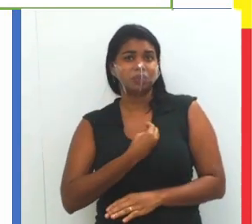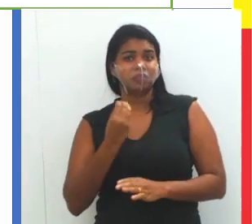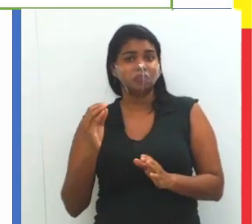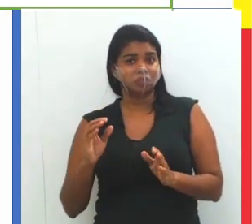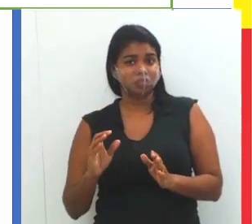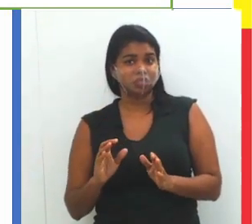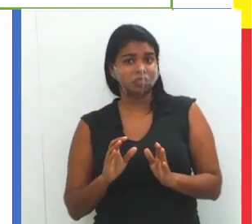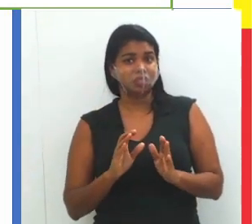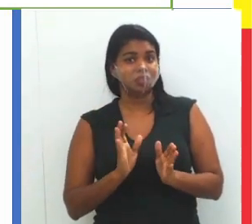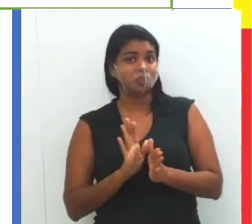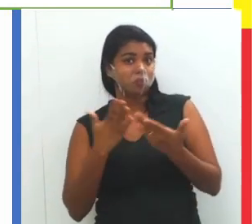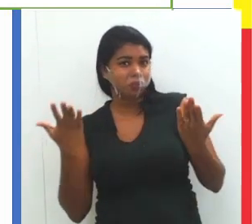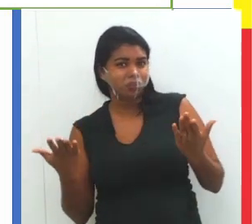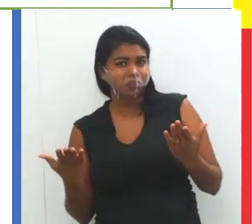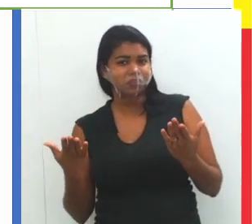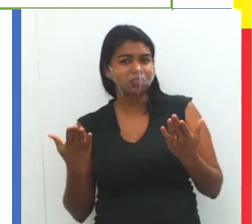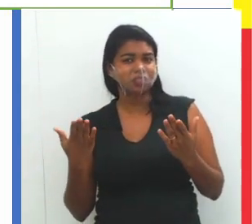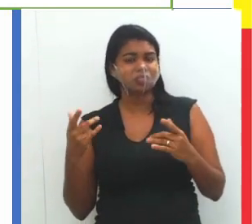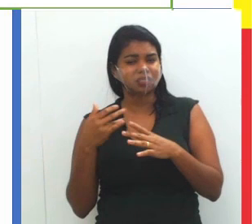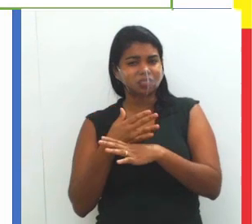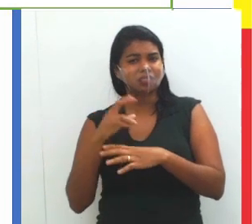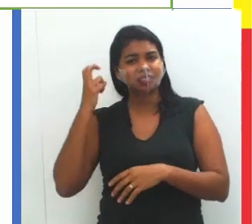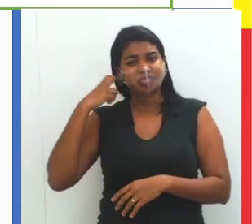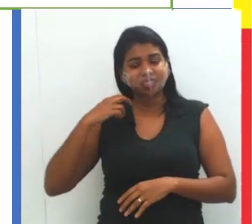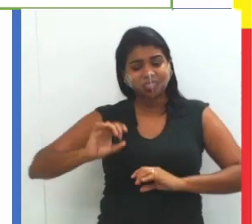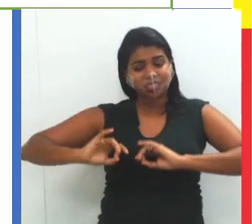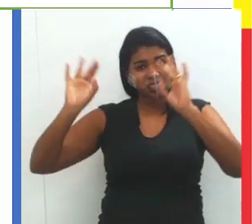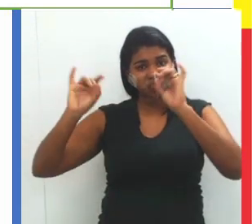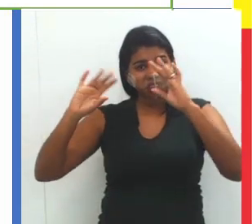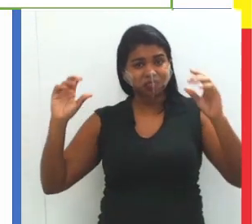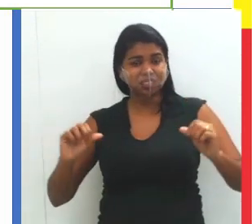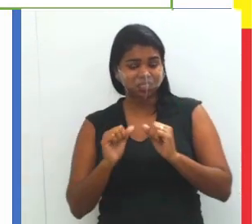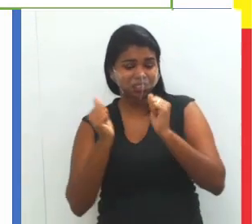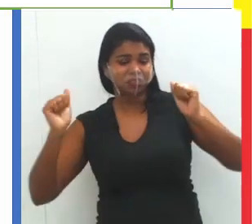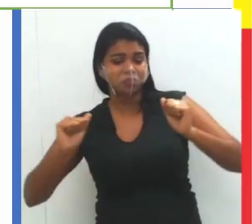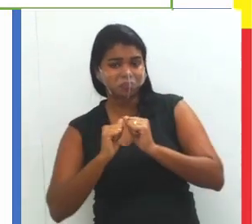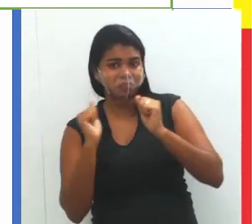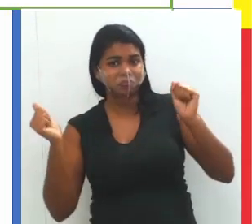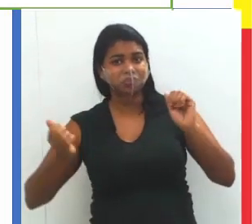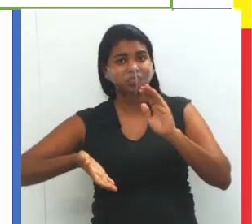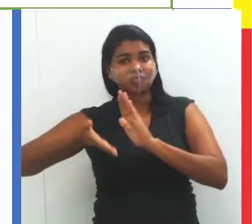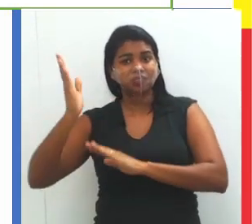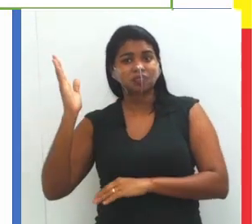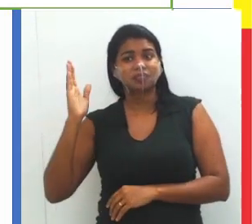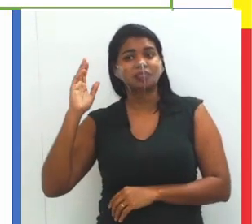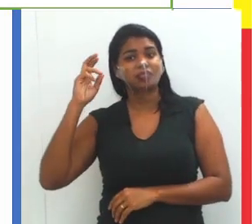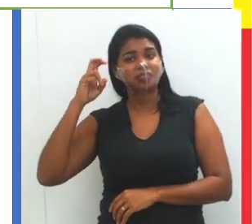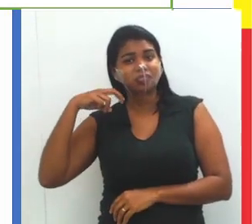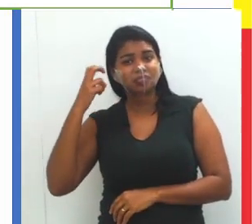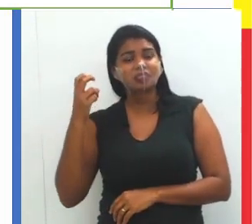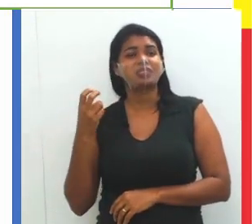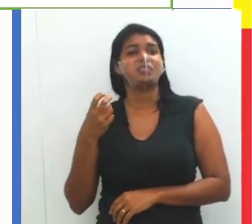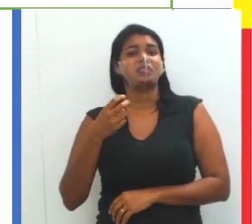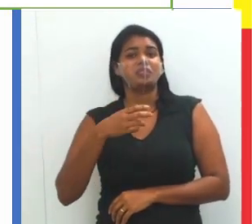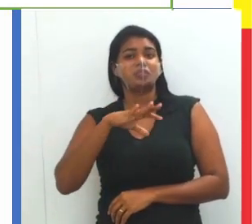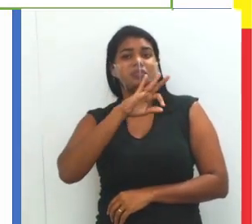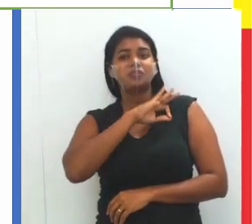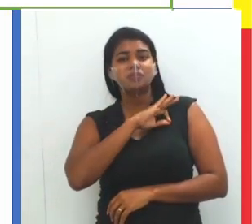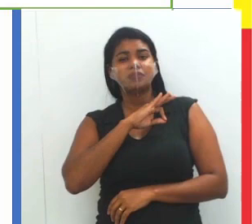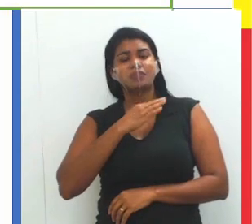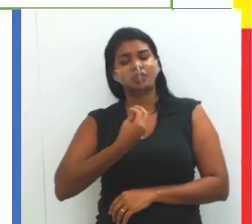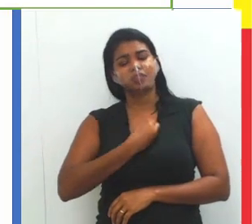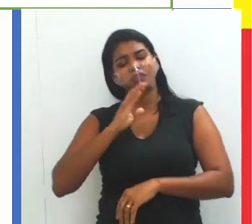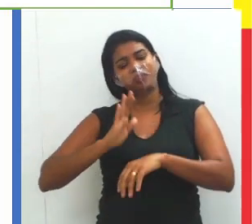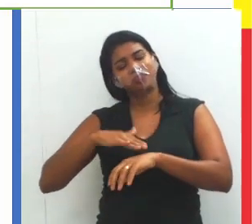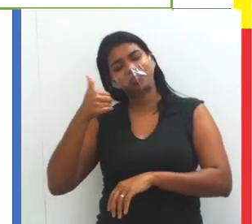Crato, no Ceará. Luiz Gonzaga vendeu sua sanfona e foi para Fortaleza, onde buscava no exército uma